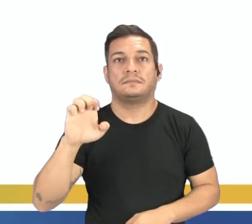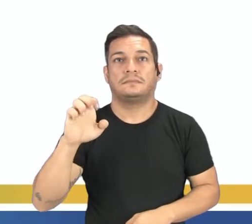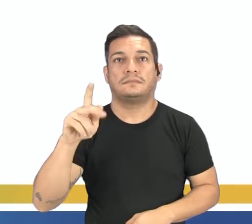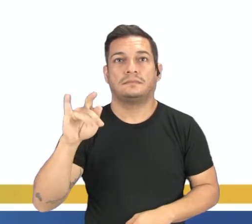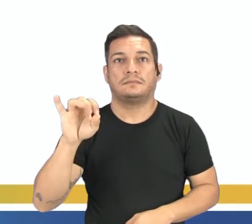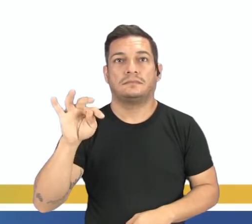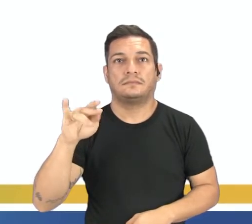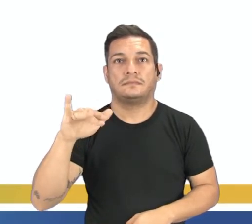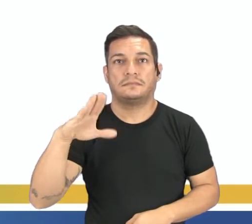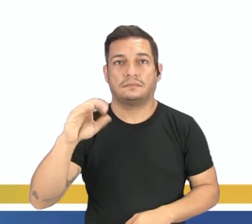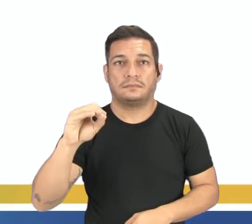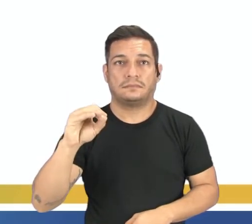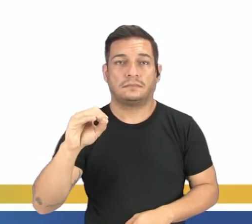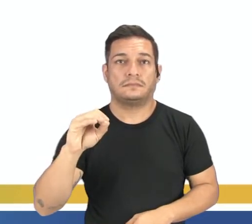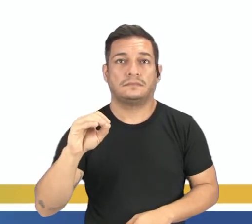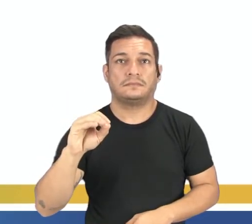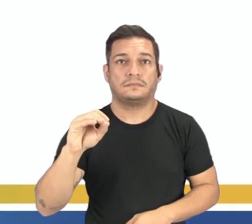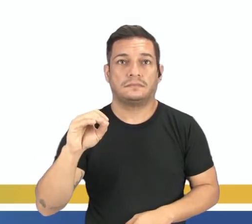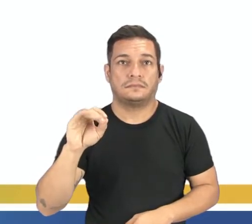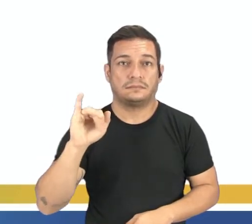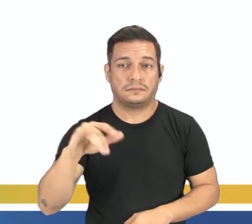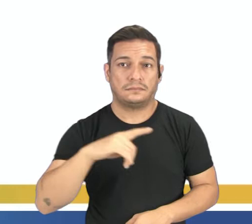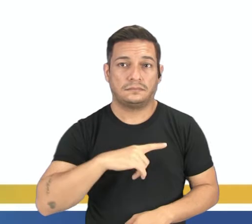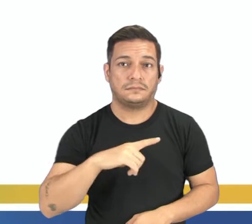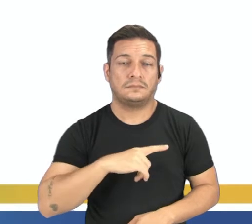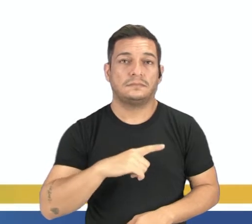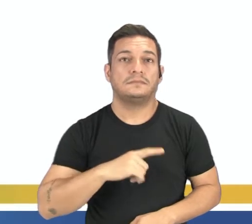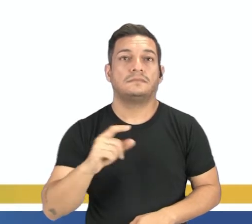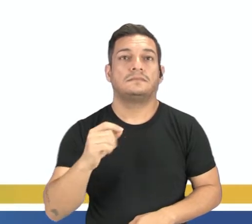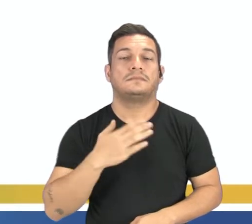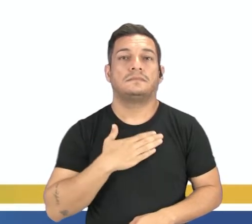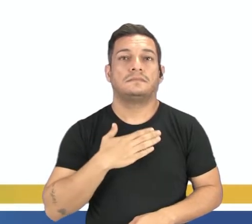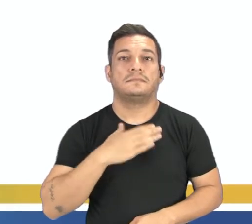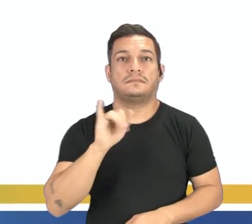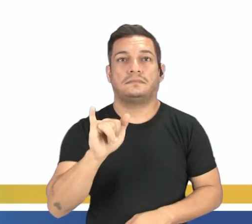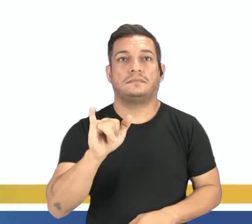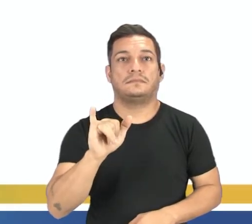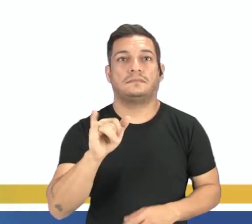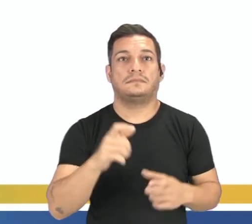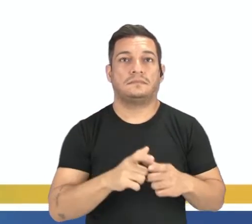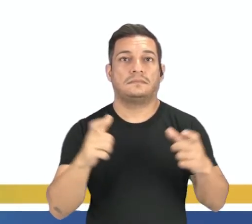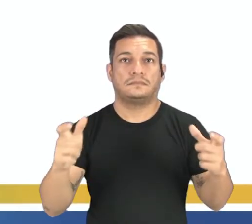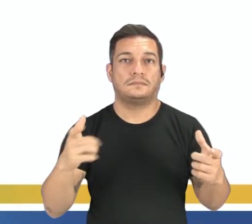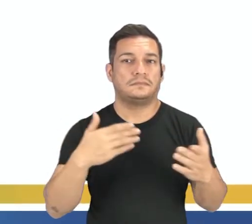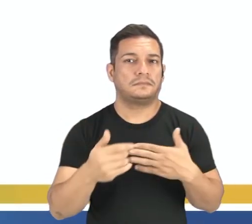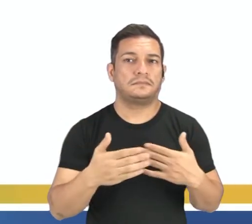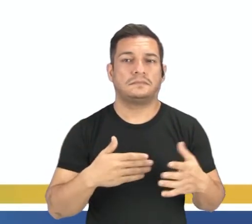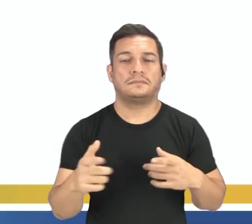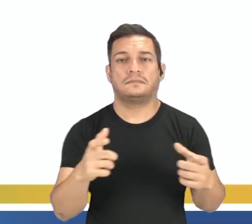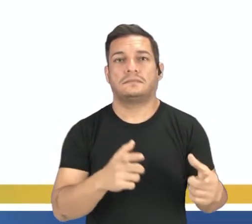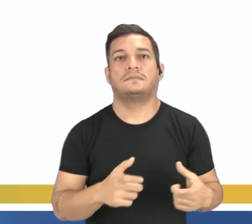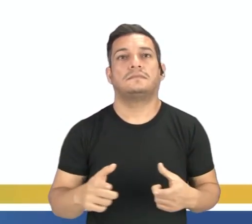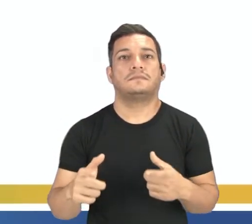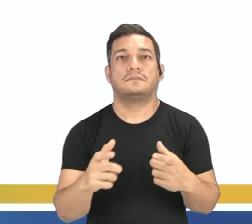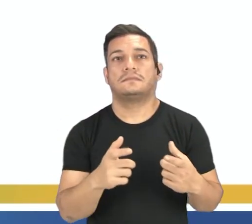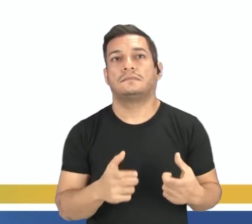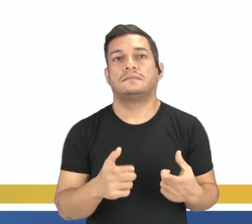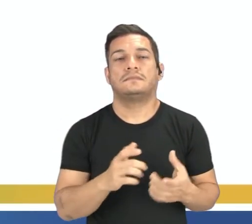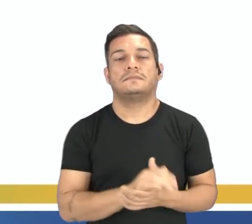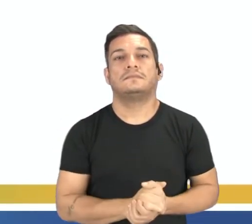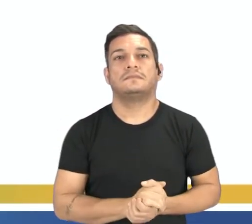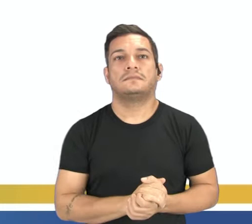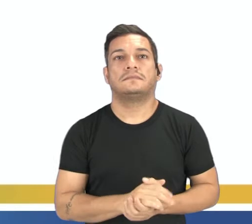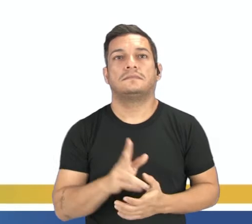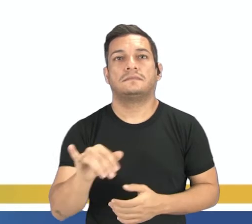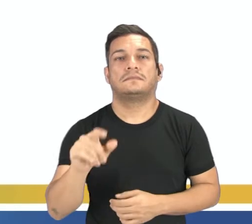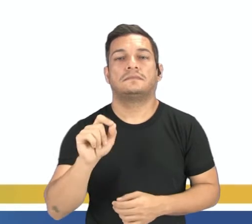sobre C. Ou seja, se eu tiver o meu Izão em qualquer lugar aí, ó,